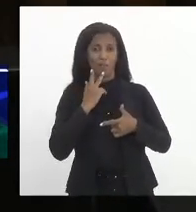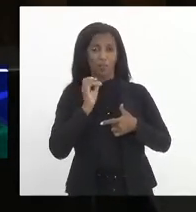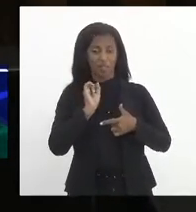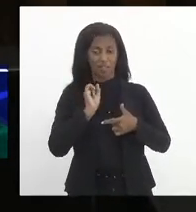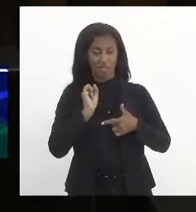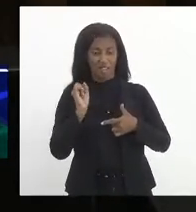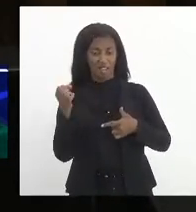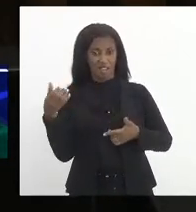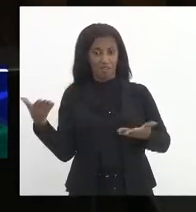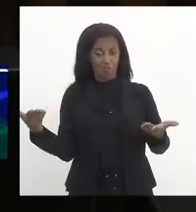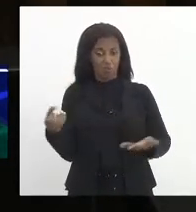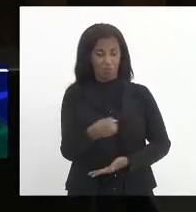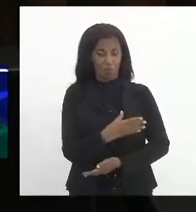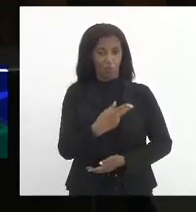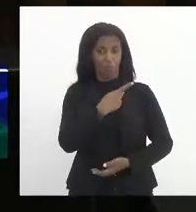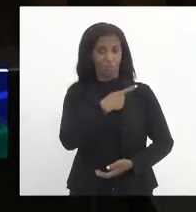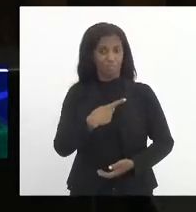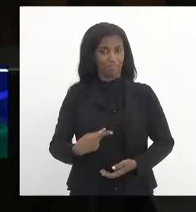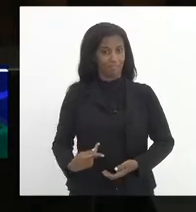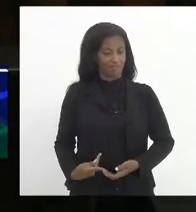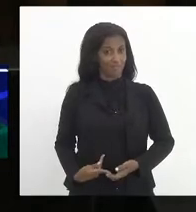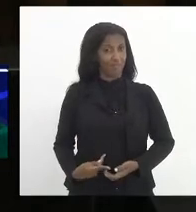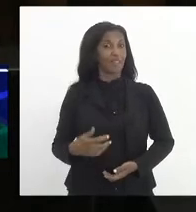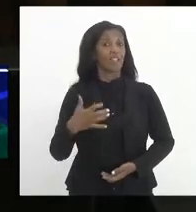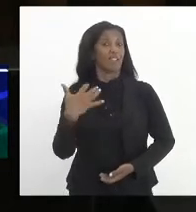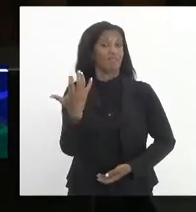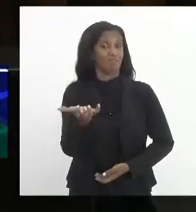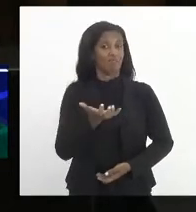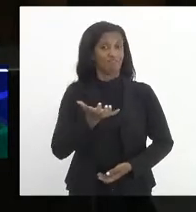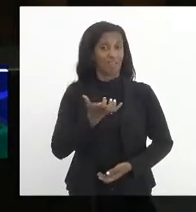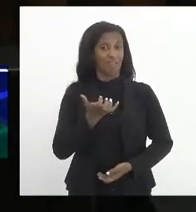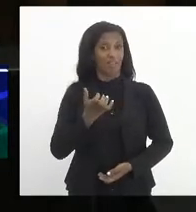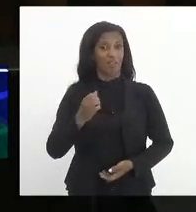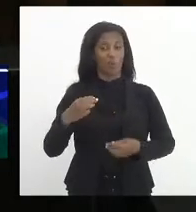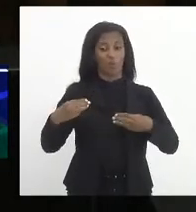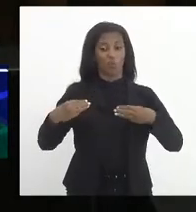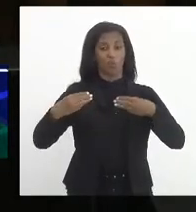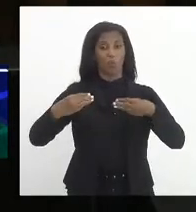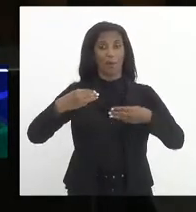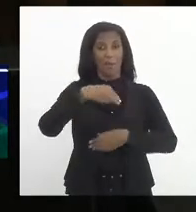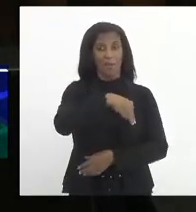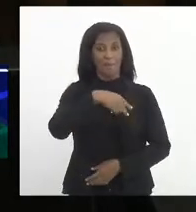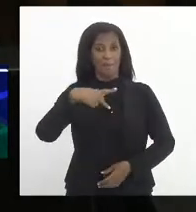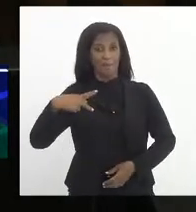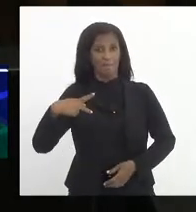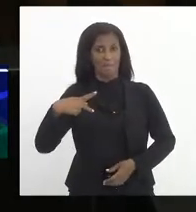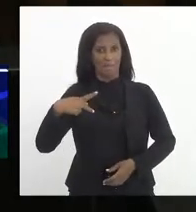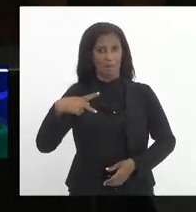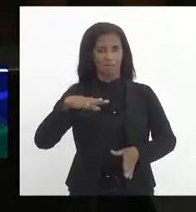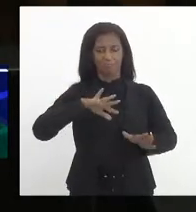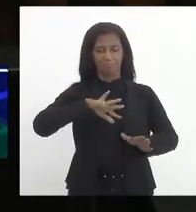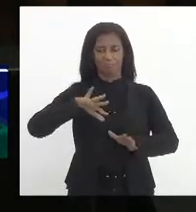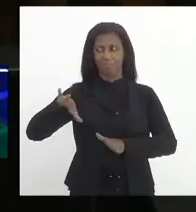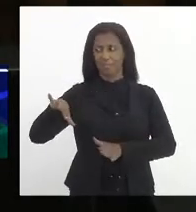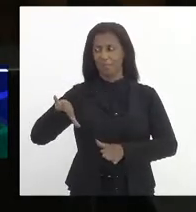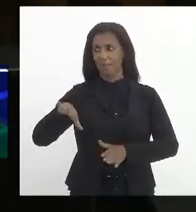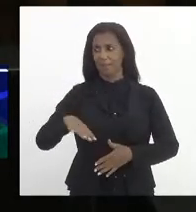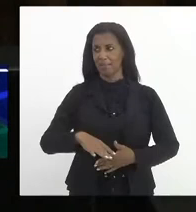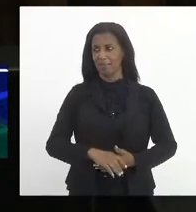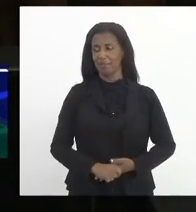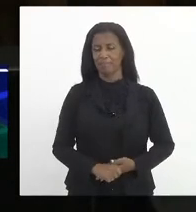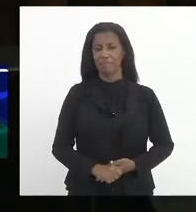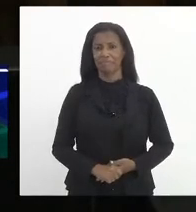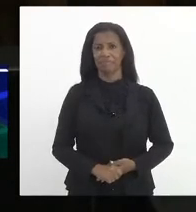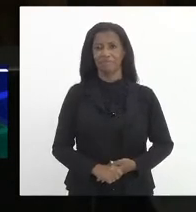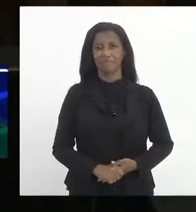presidente e ele quer a querer ar o Ministério Público independente o que